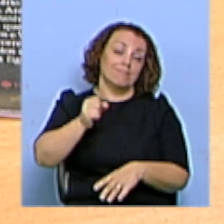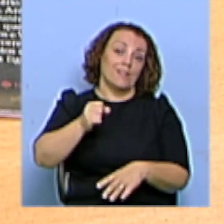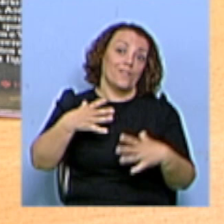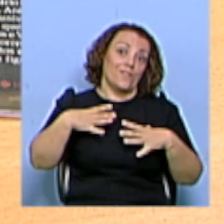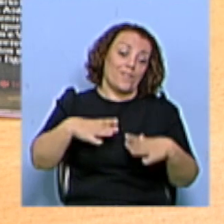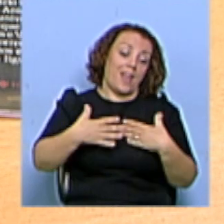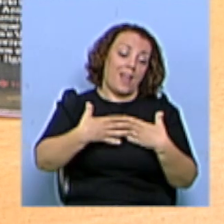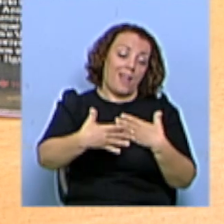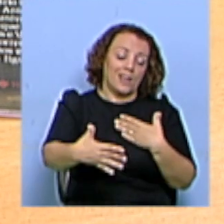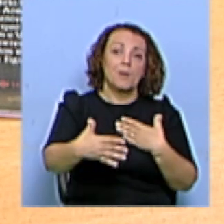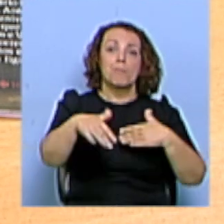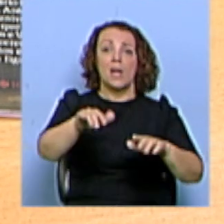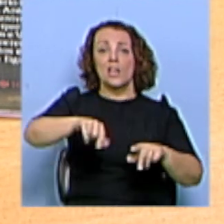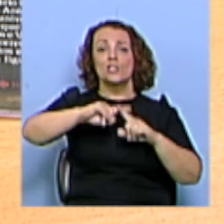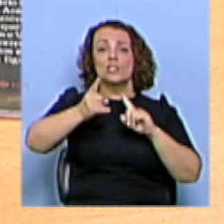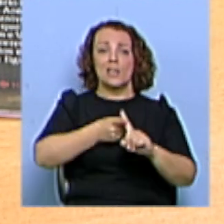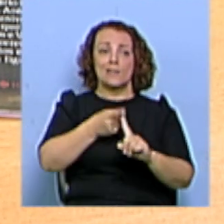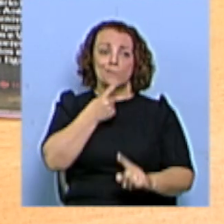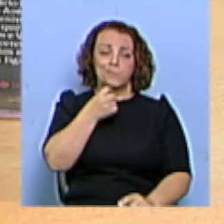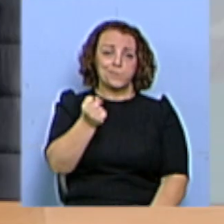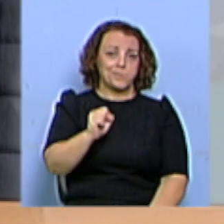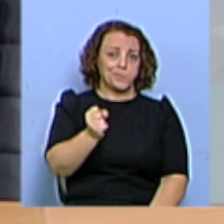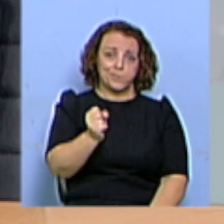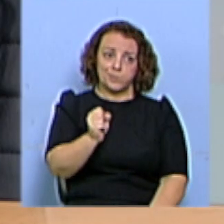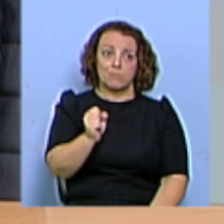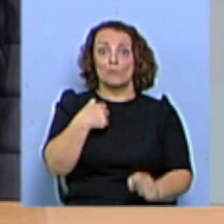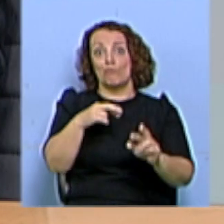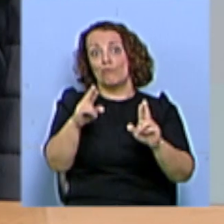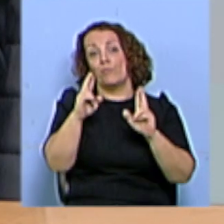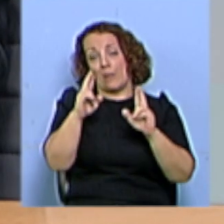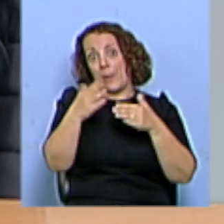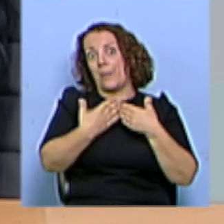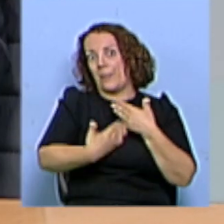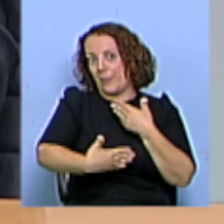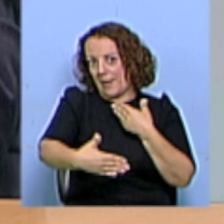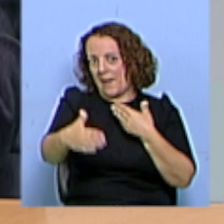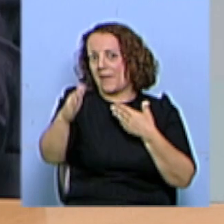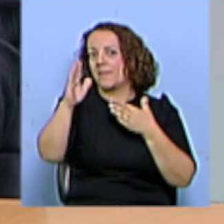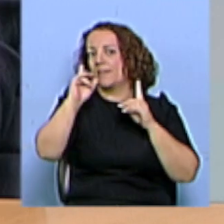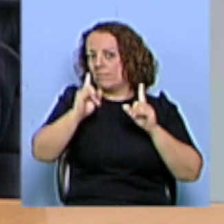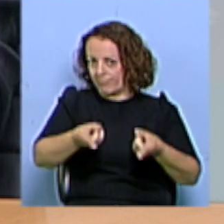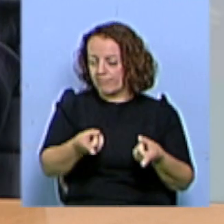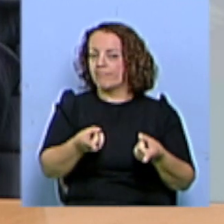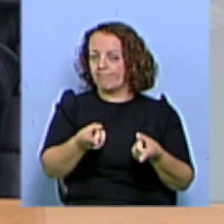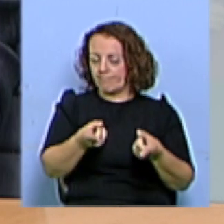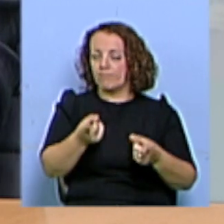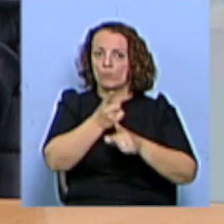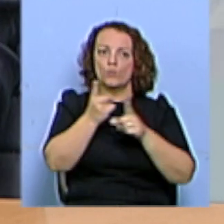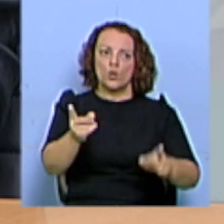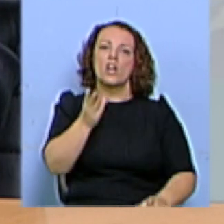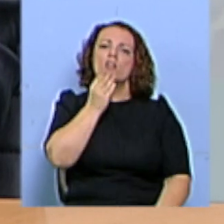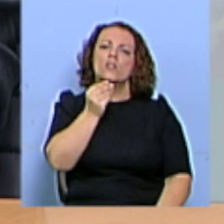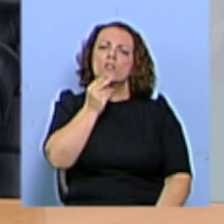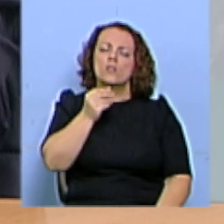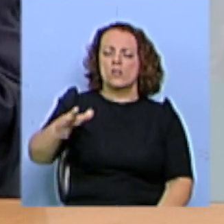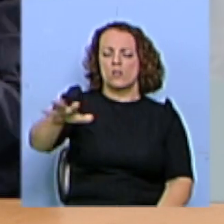infelizmente, este ano não temos essa possibilidade, mas espero que em breve possamos ter. E possamos ter, porque de facto Israel é um